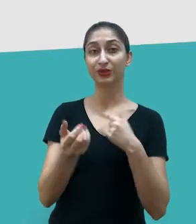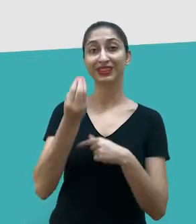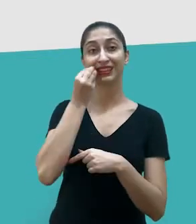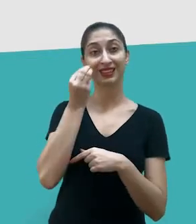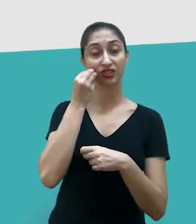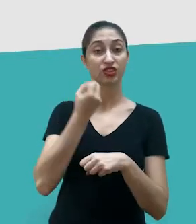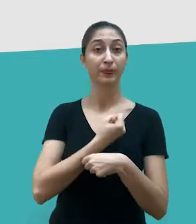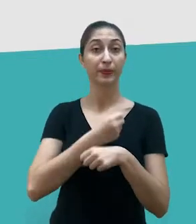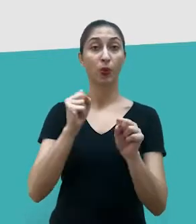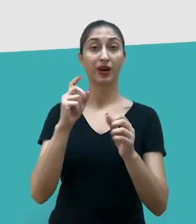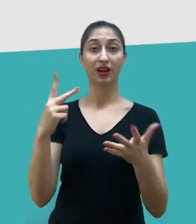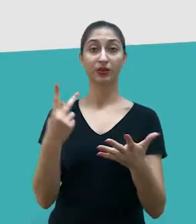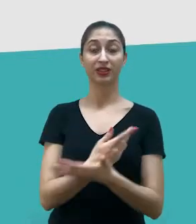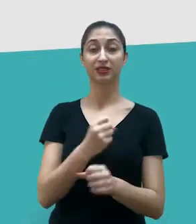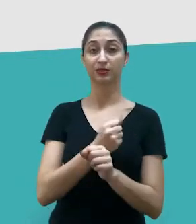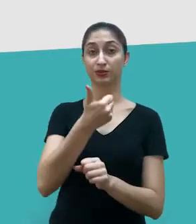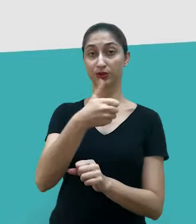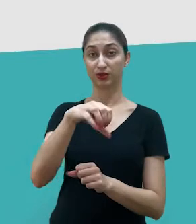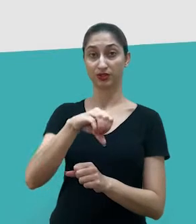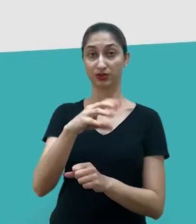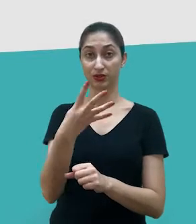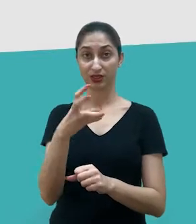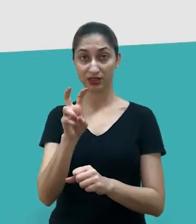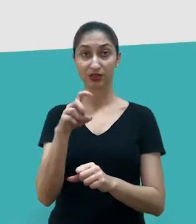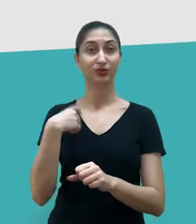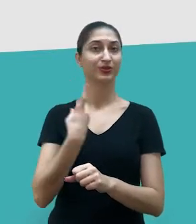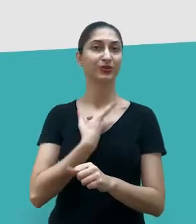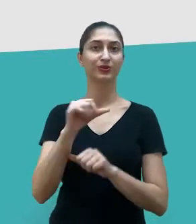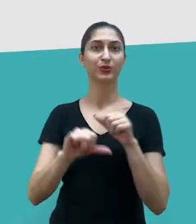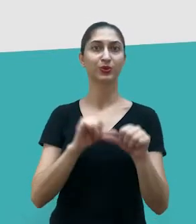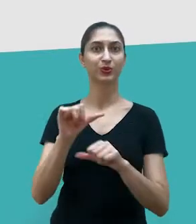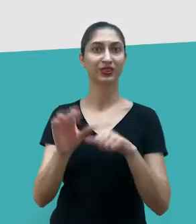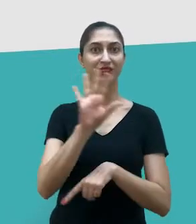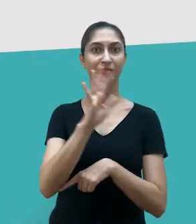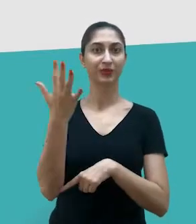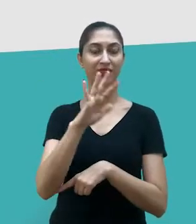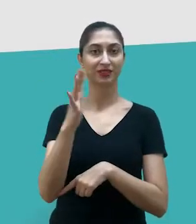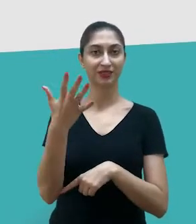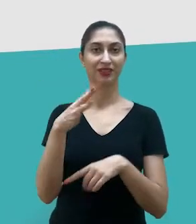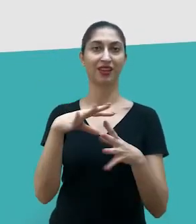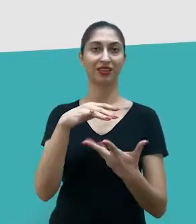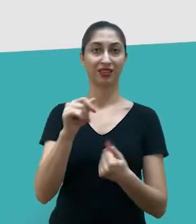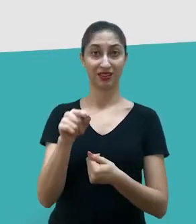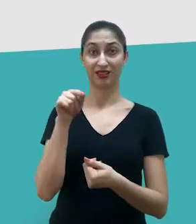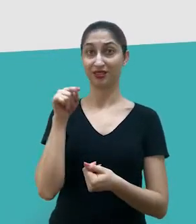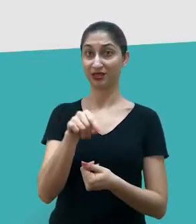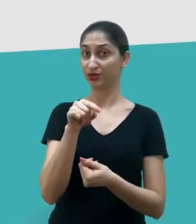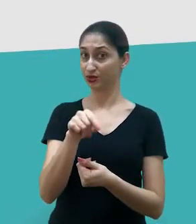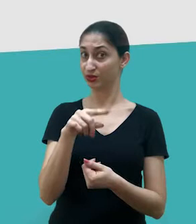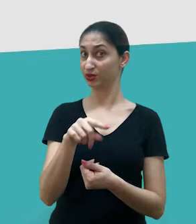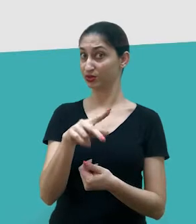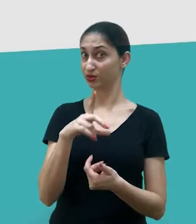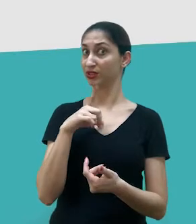atômica, em 1945, e mudamos o clima da Terra. E isso tem um impacto muito grande. Se a